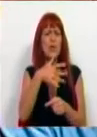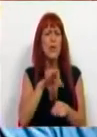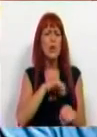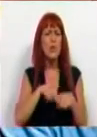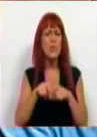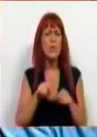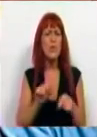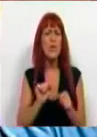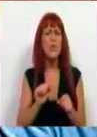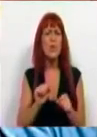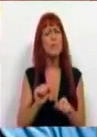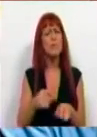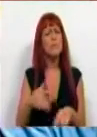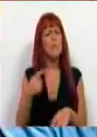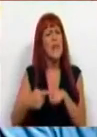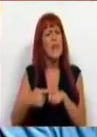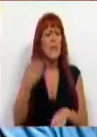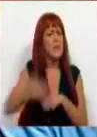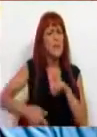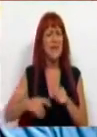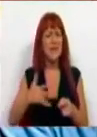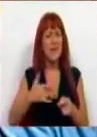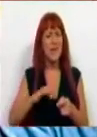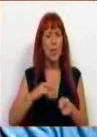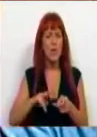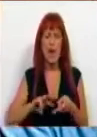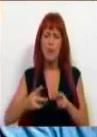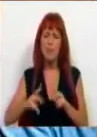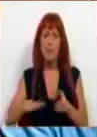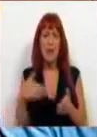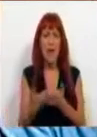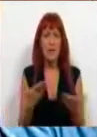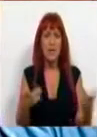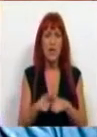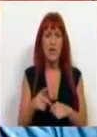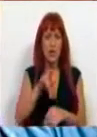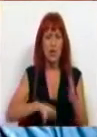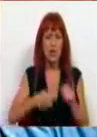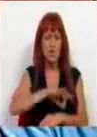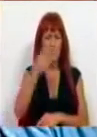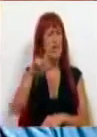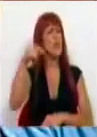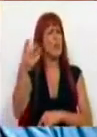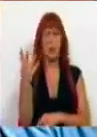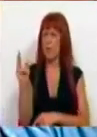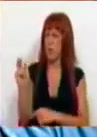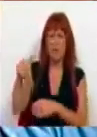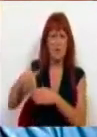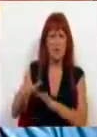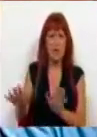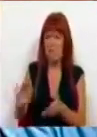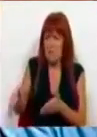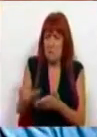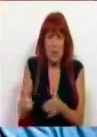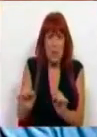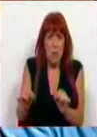Deputado o súbito interesse do CDS em propor alterações ao regime de pensões, depois de ter estado 4 anos sem sequer